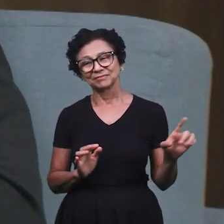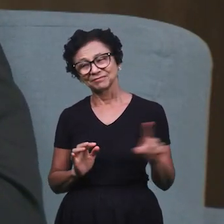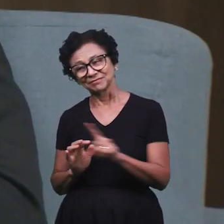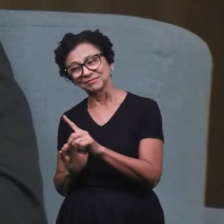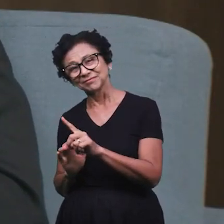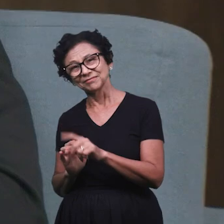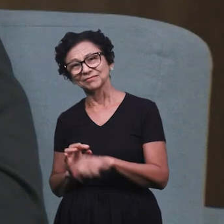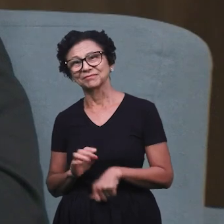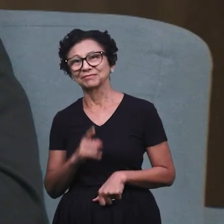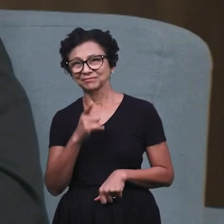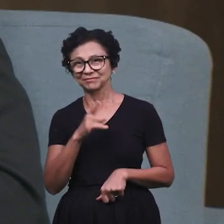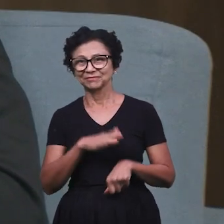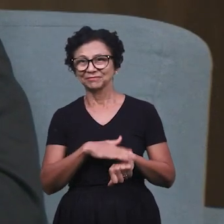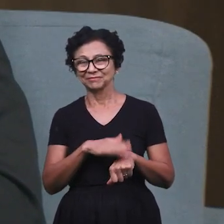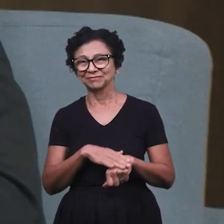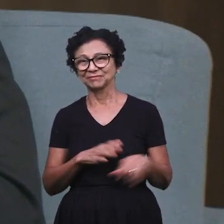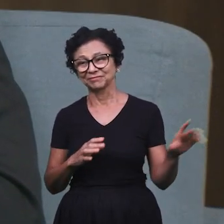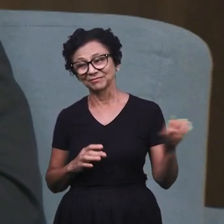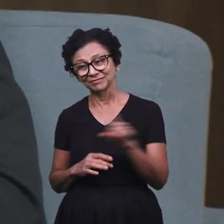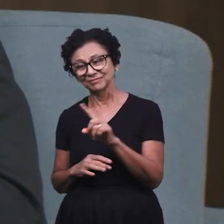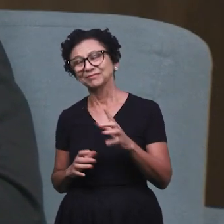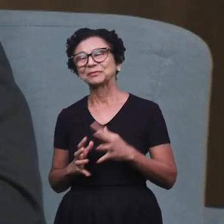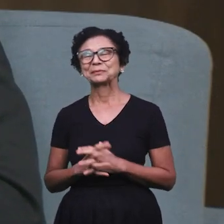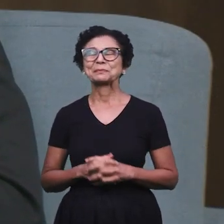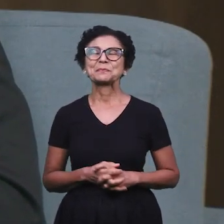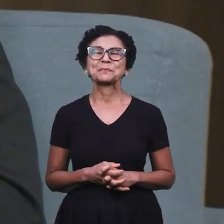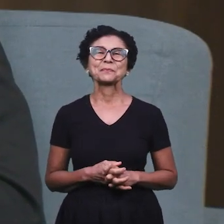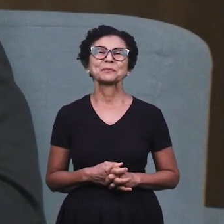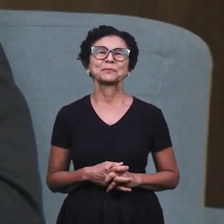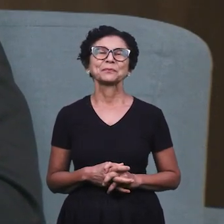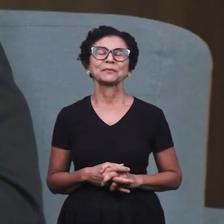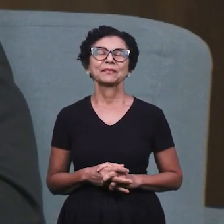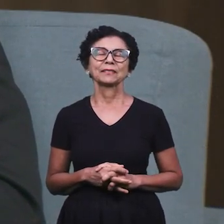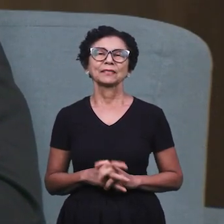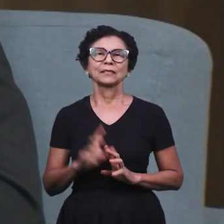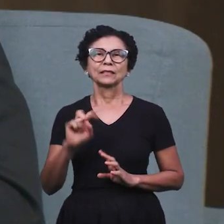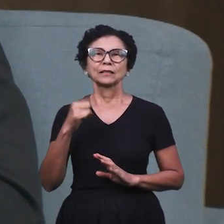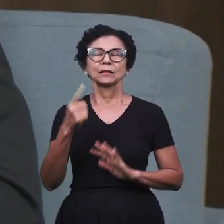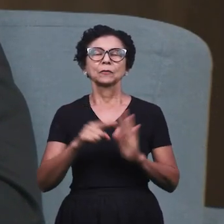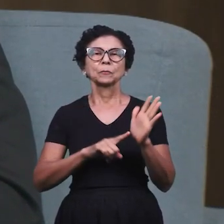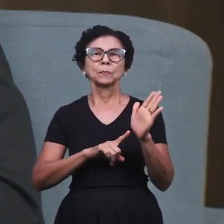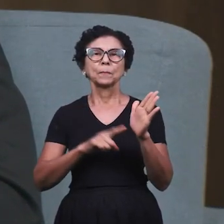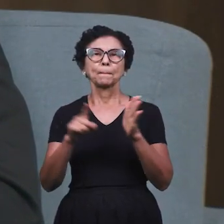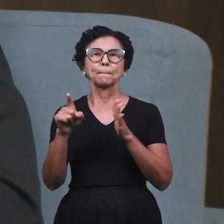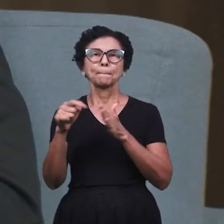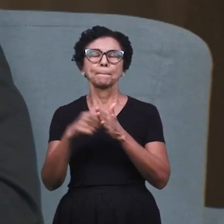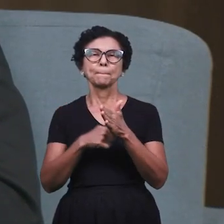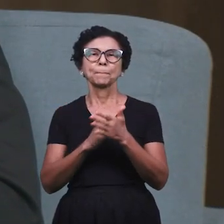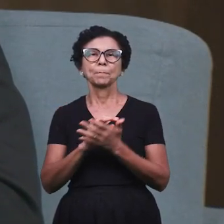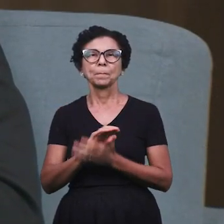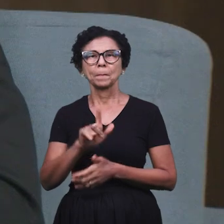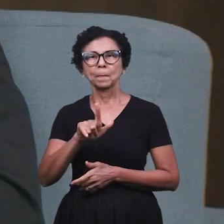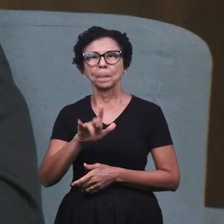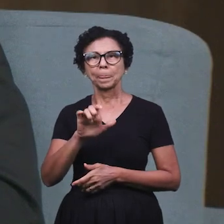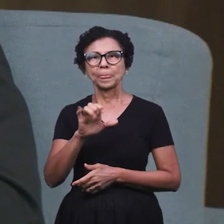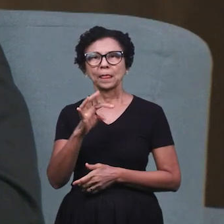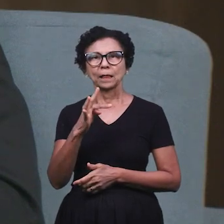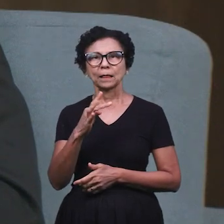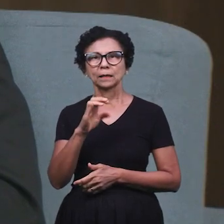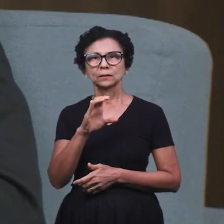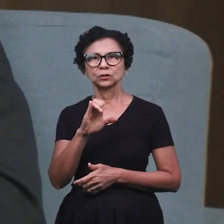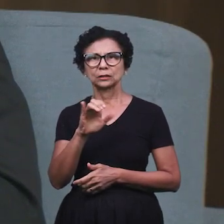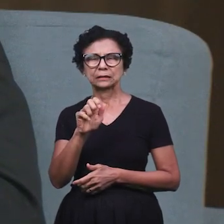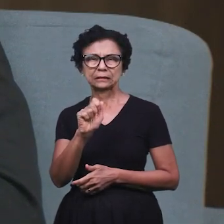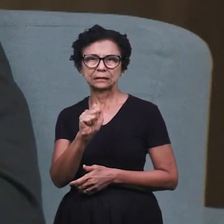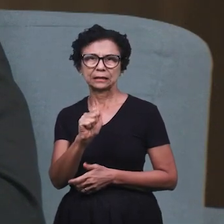idoso. A pergunta seguinte, ela vem da nossa irmã Letícia Pimenta, ela que